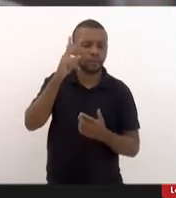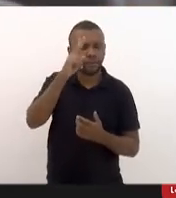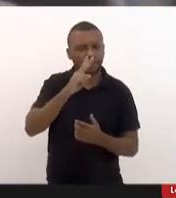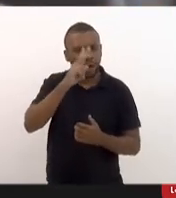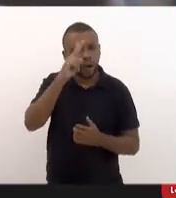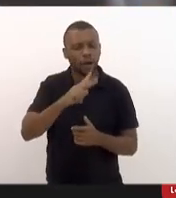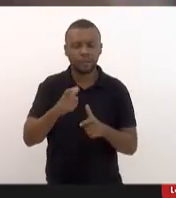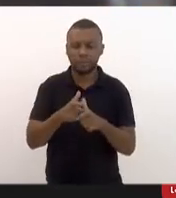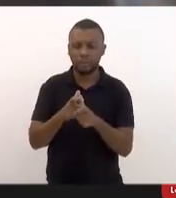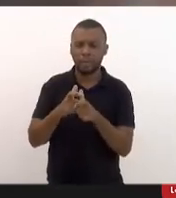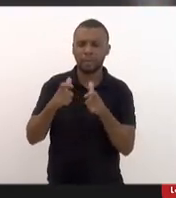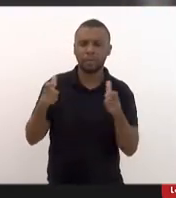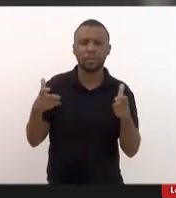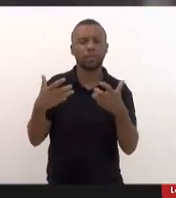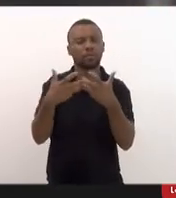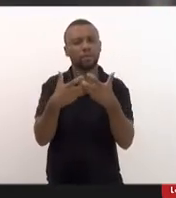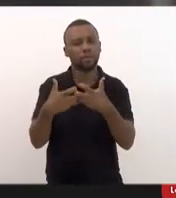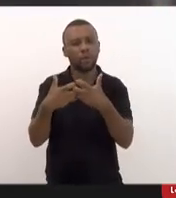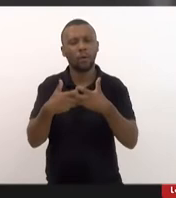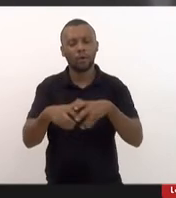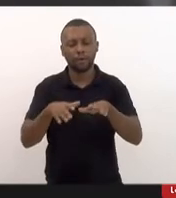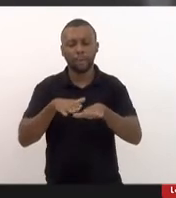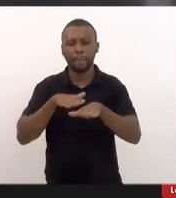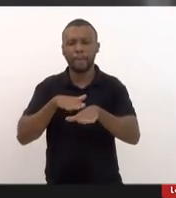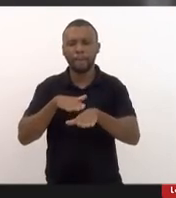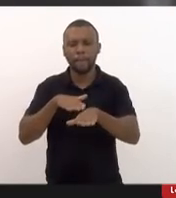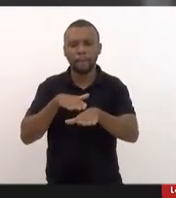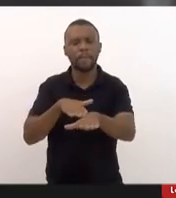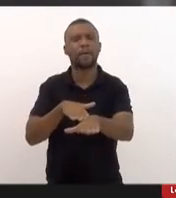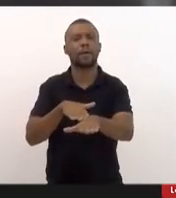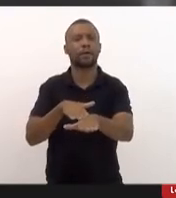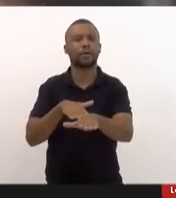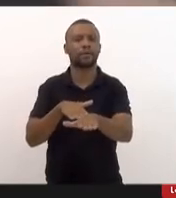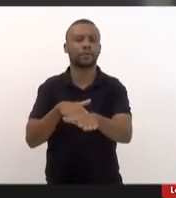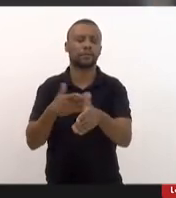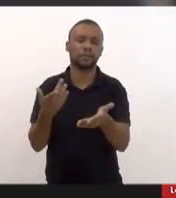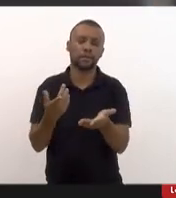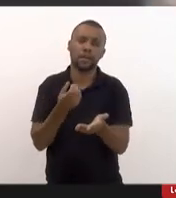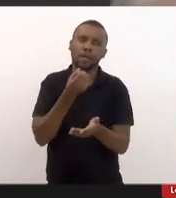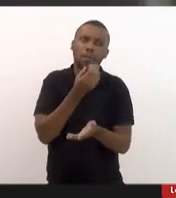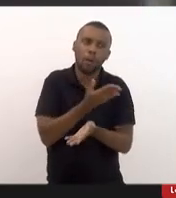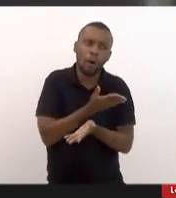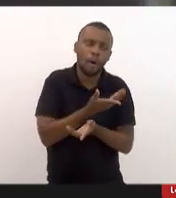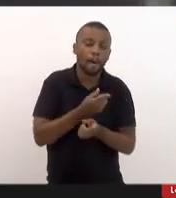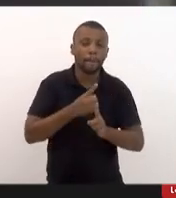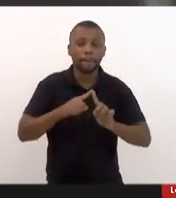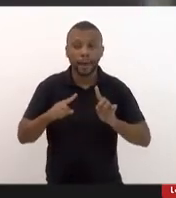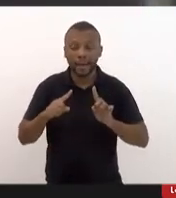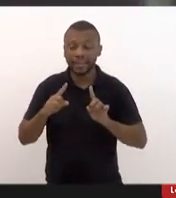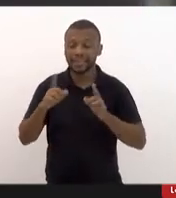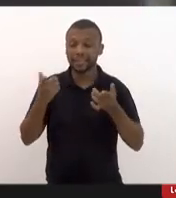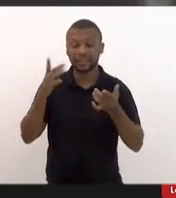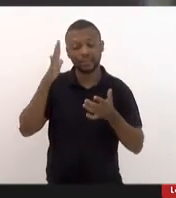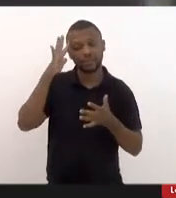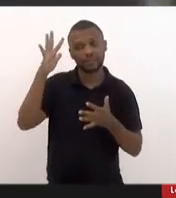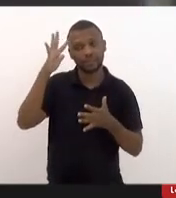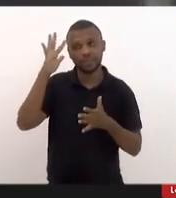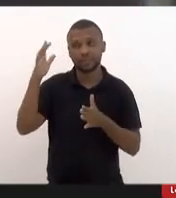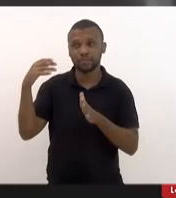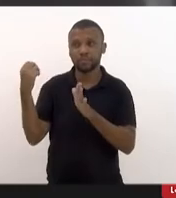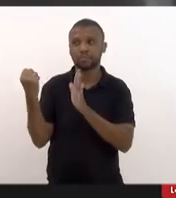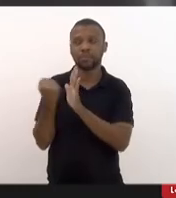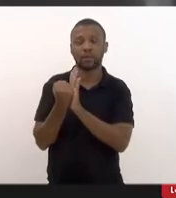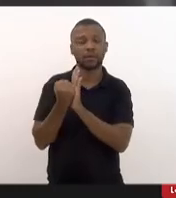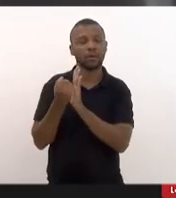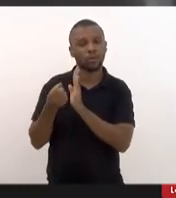própria Avenida Brasil, Ponte e tudo mais, é positivo. Mas a palavra passando marca um pouco essa